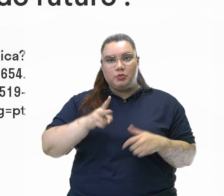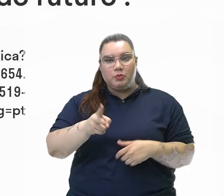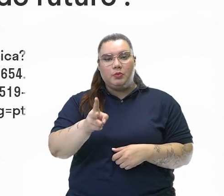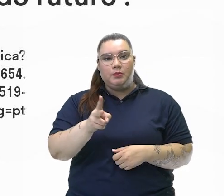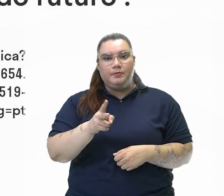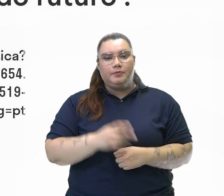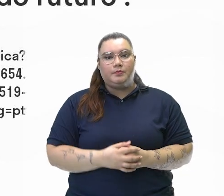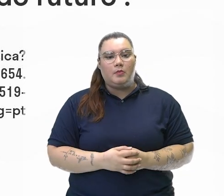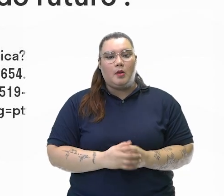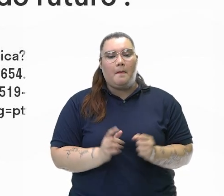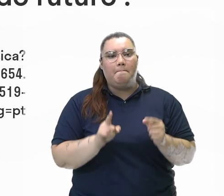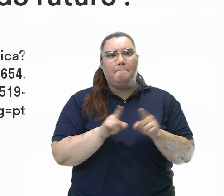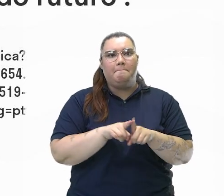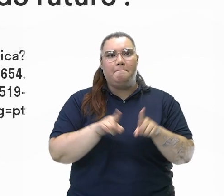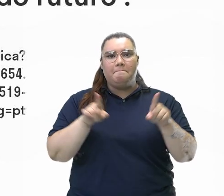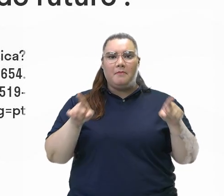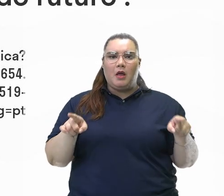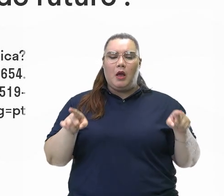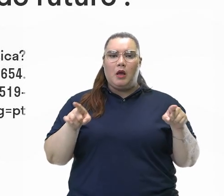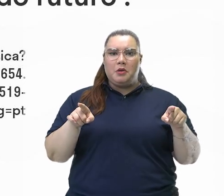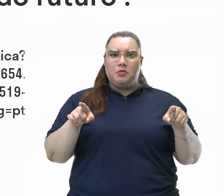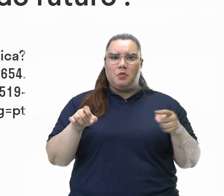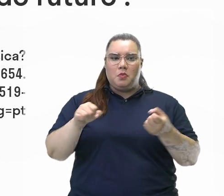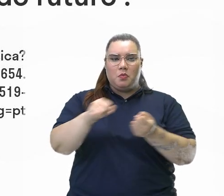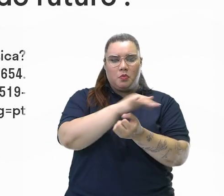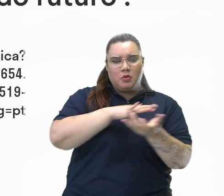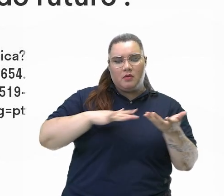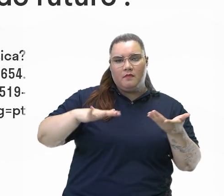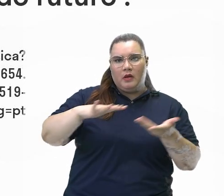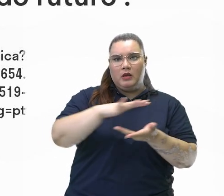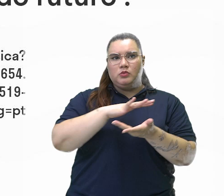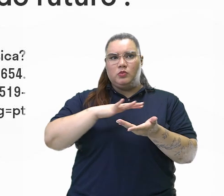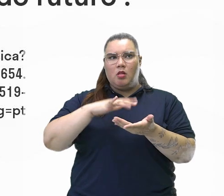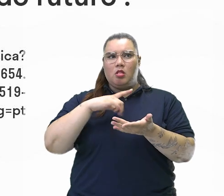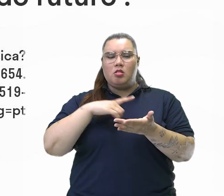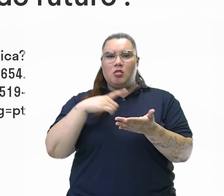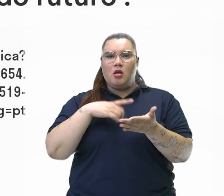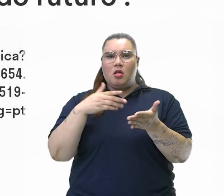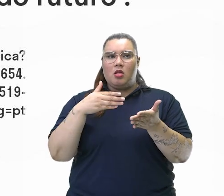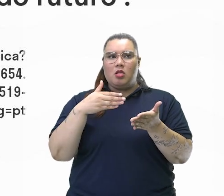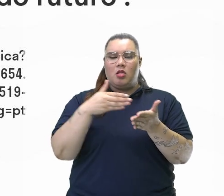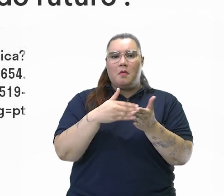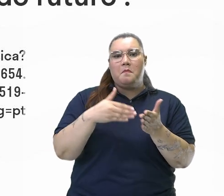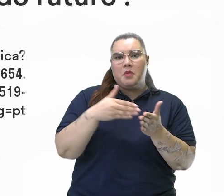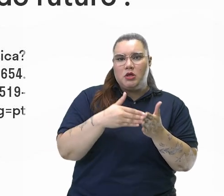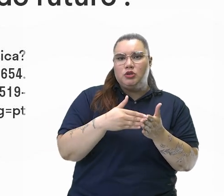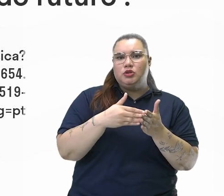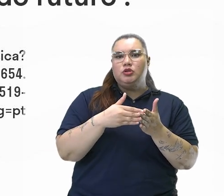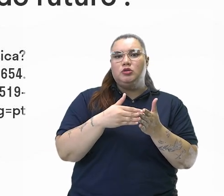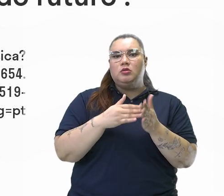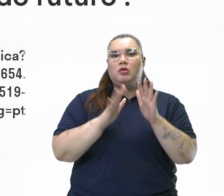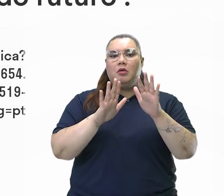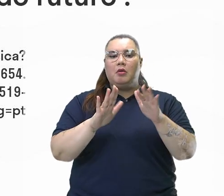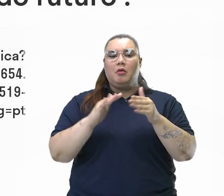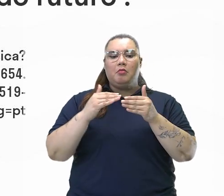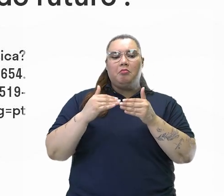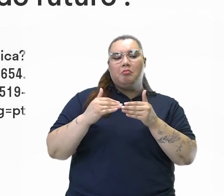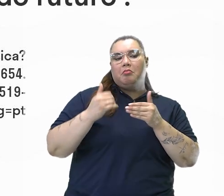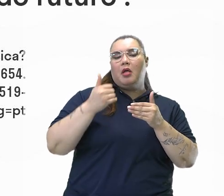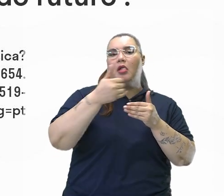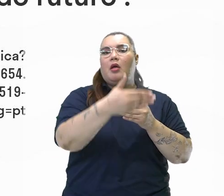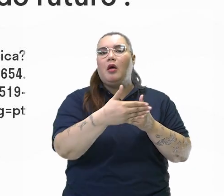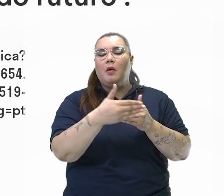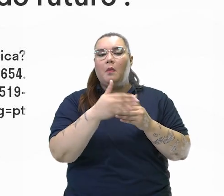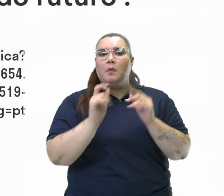expandindo. Mas se o universo ele tem uma fronteira, o que tem depois da fronteira do